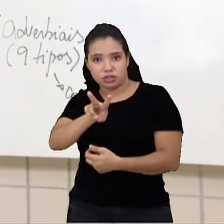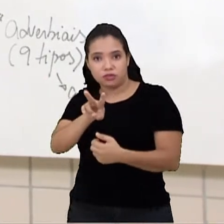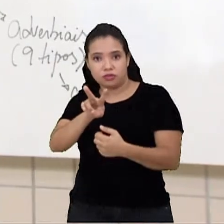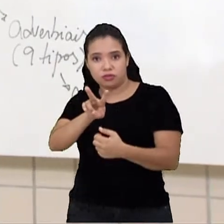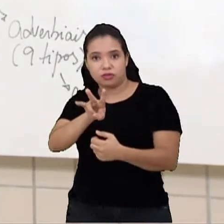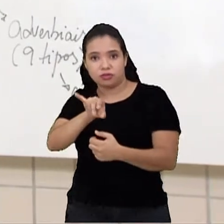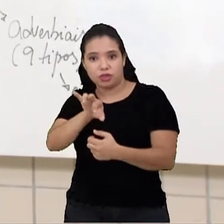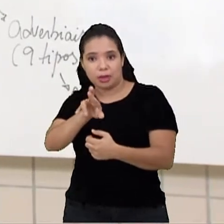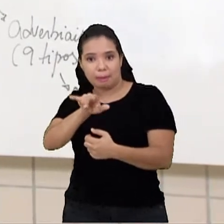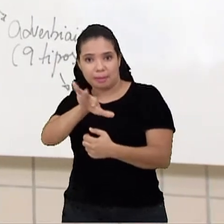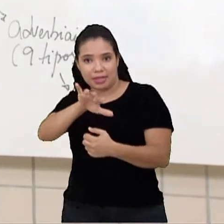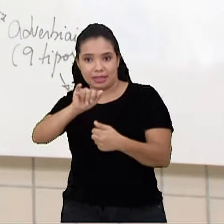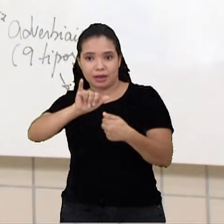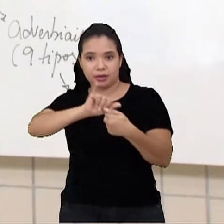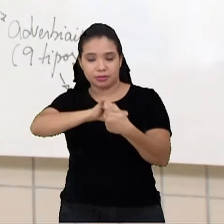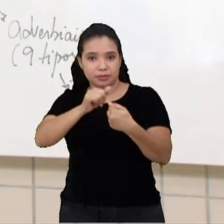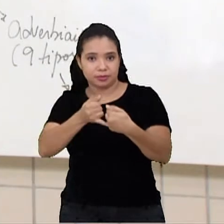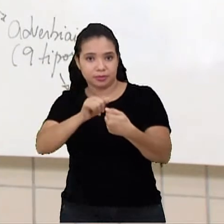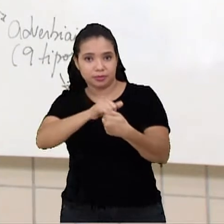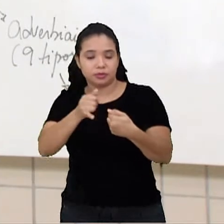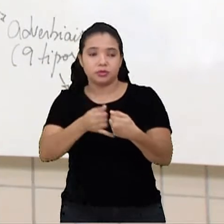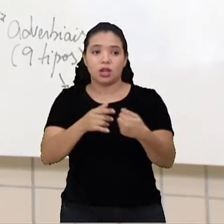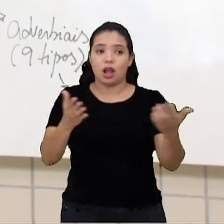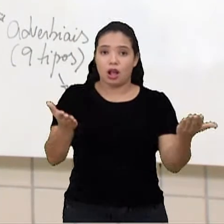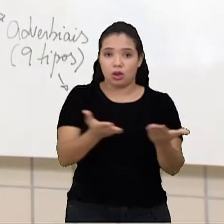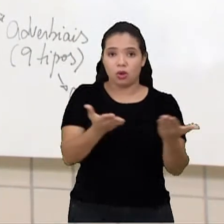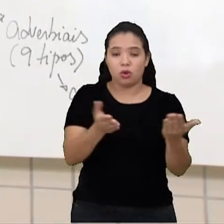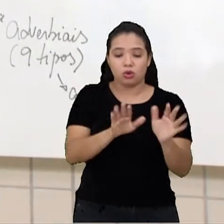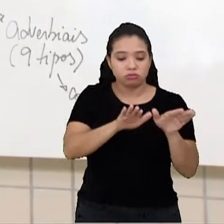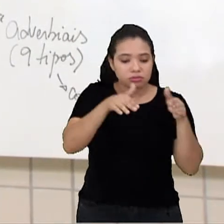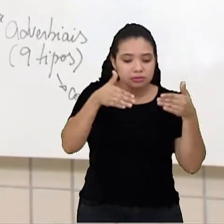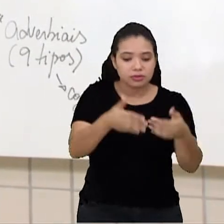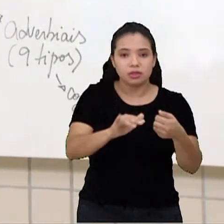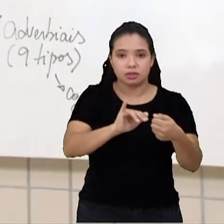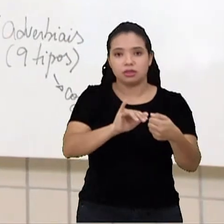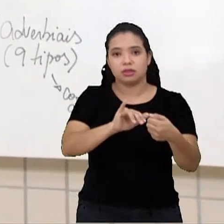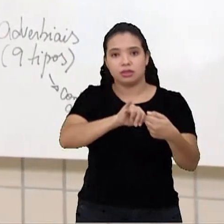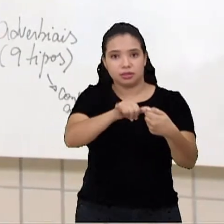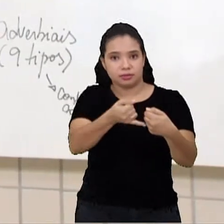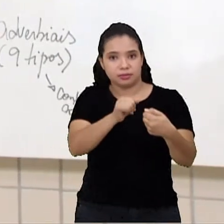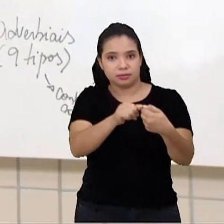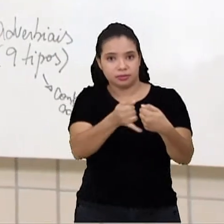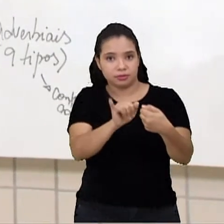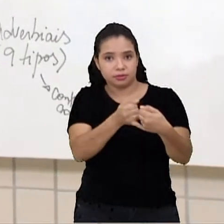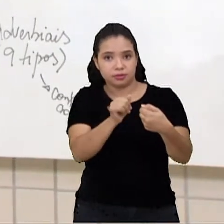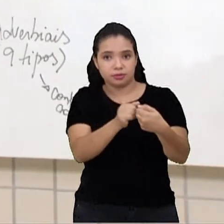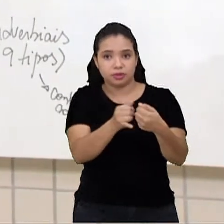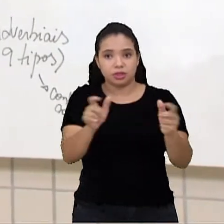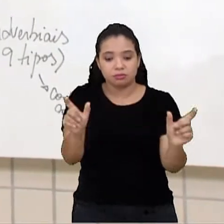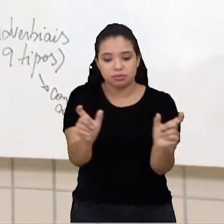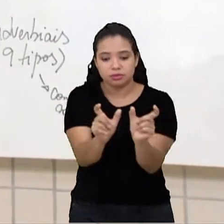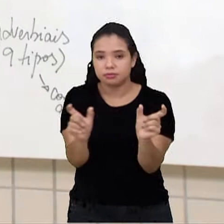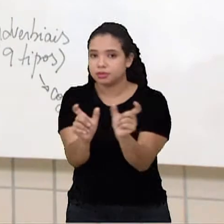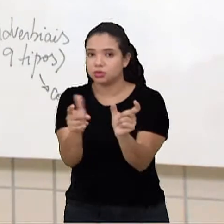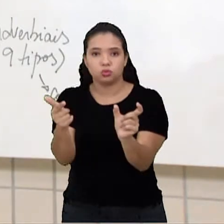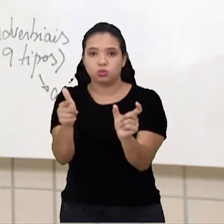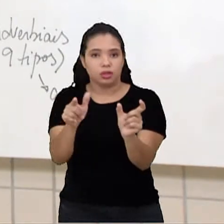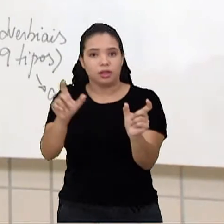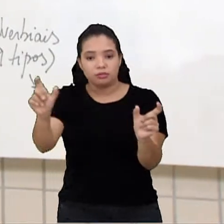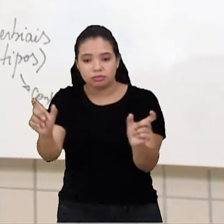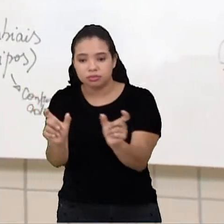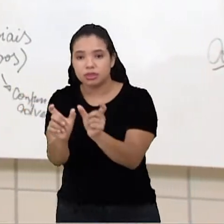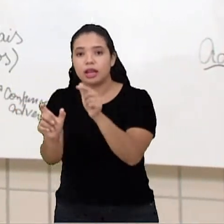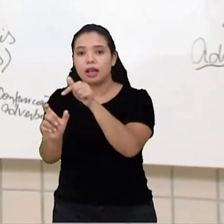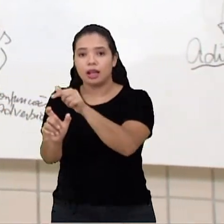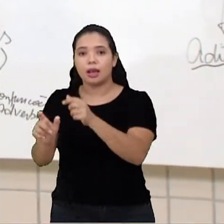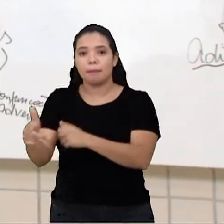teleaula, nós vamos estudar apenas as adjetivas e elas não são ligadas por conjunções, elas são ligadas por